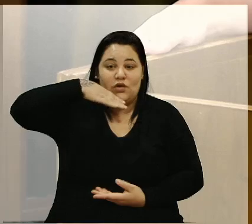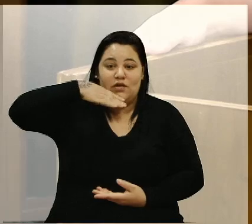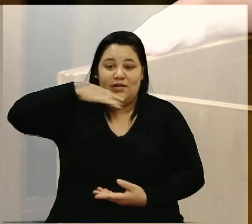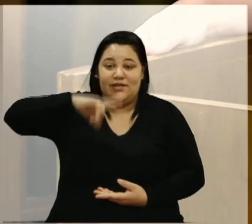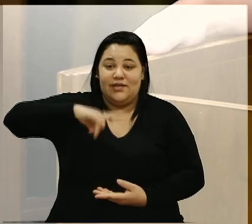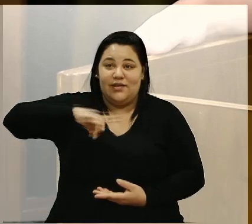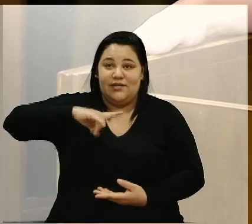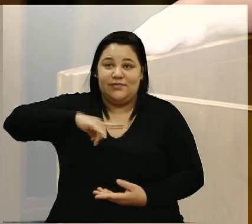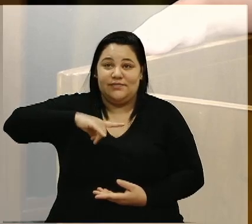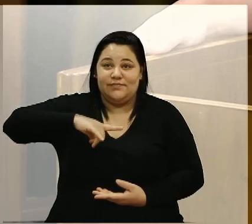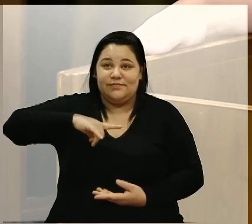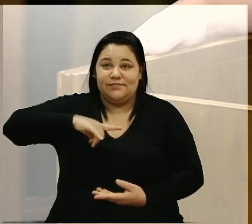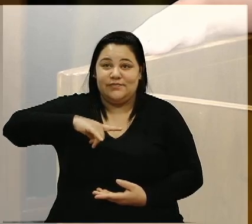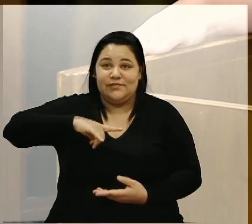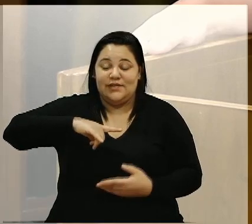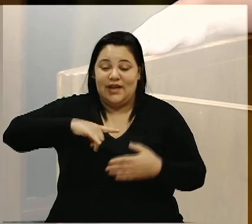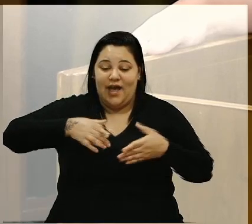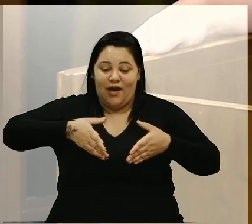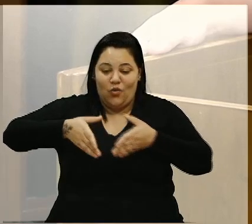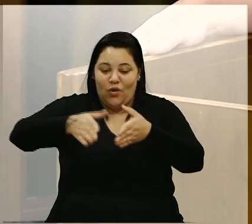quebra-molas, por exemplo,